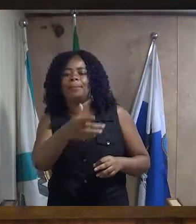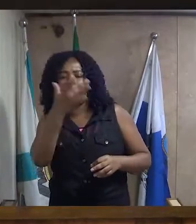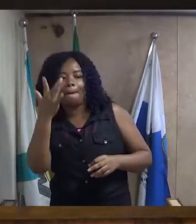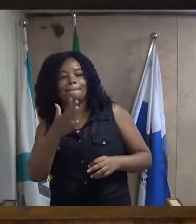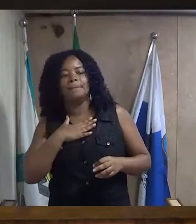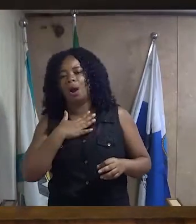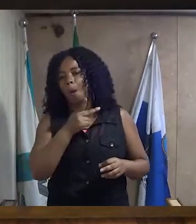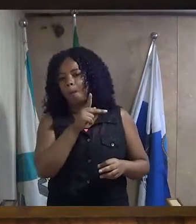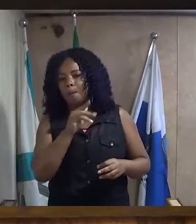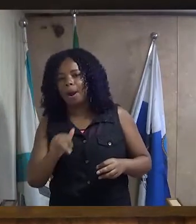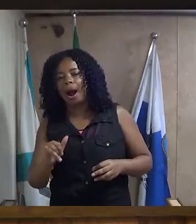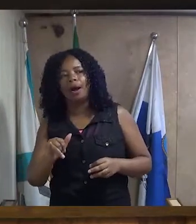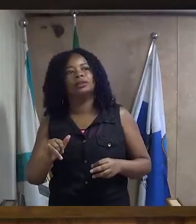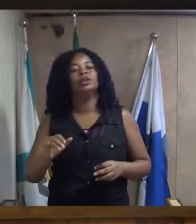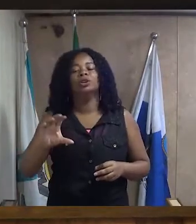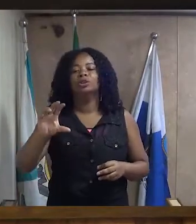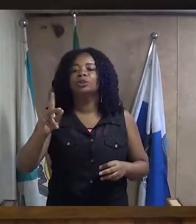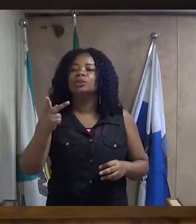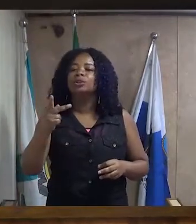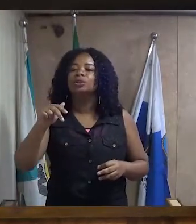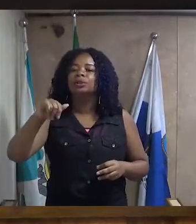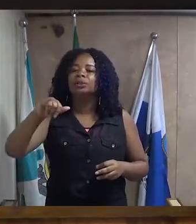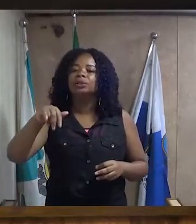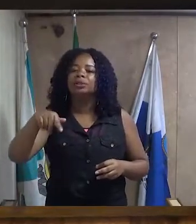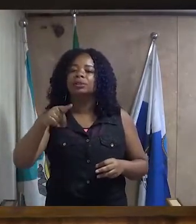que está presente nessa casa.